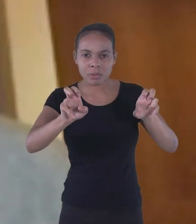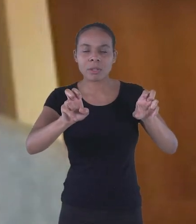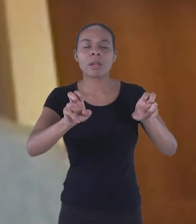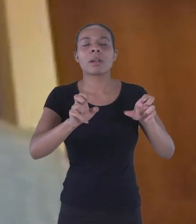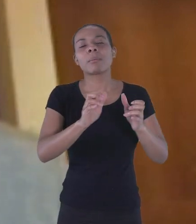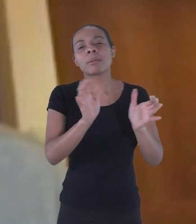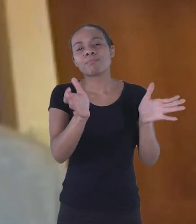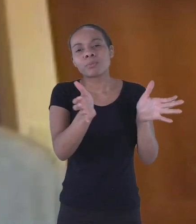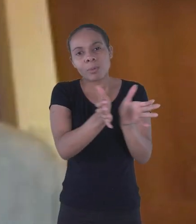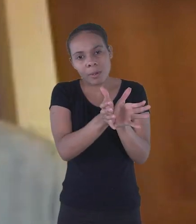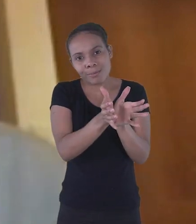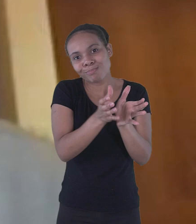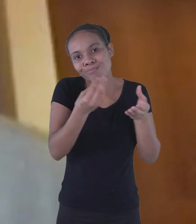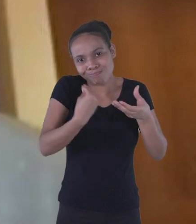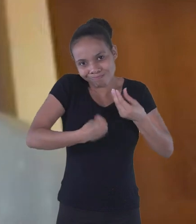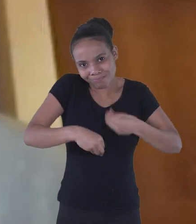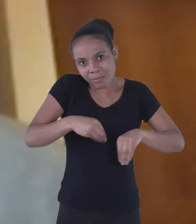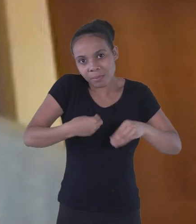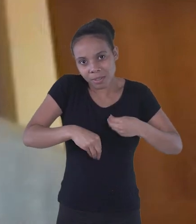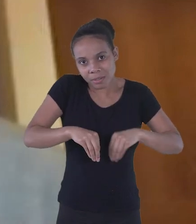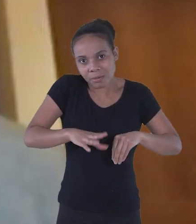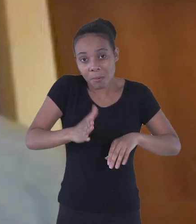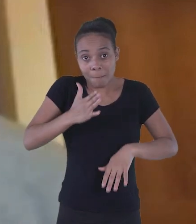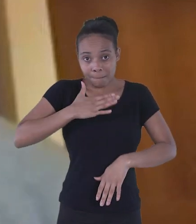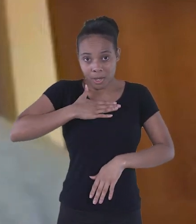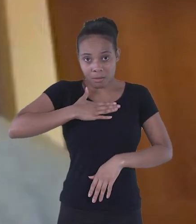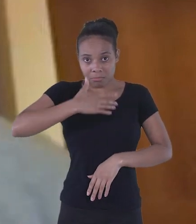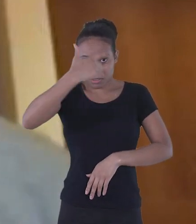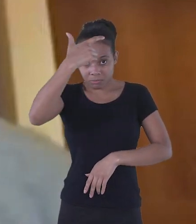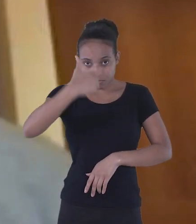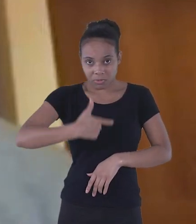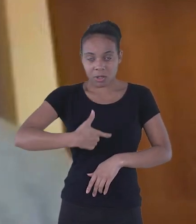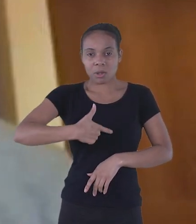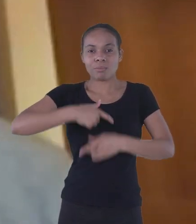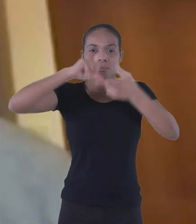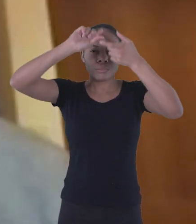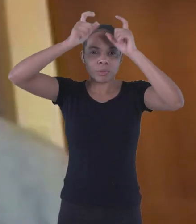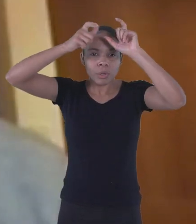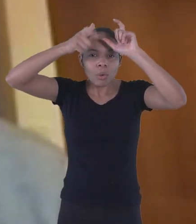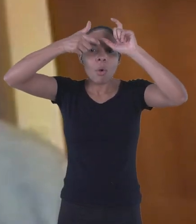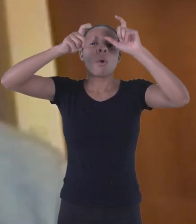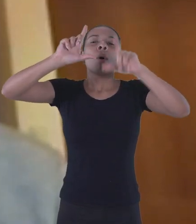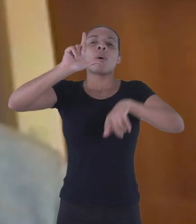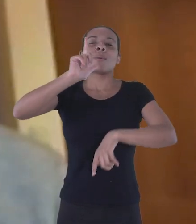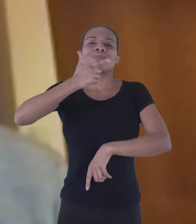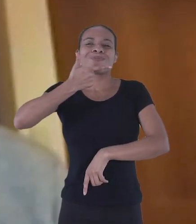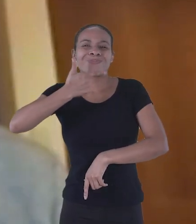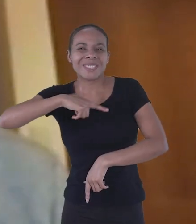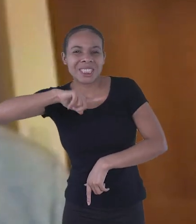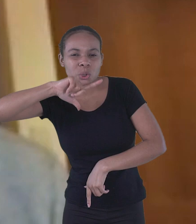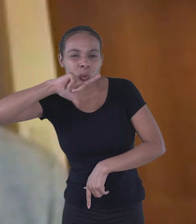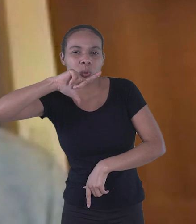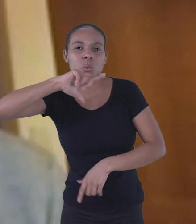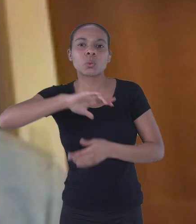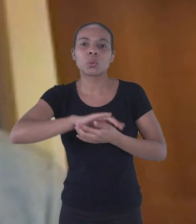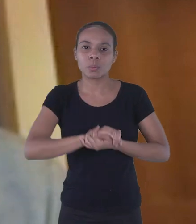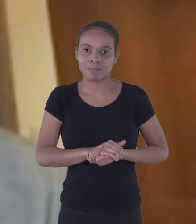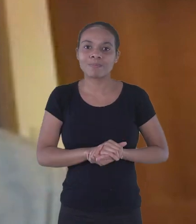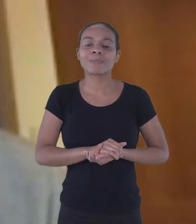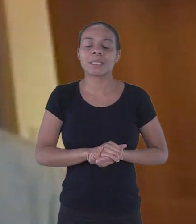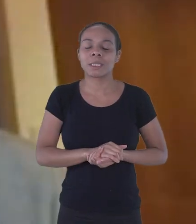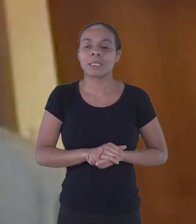bipolar como o meu, que se transforma e vai se transformando num transtorno bipolar, não foi sempre assim,